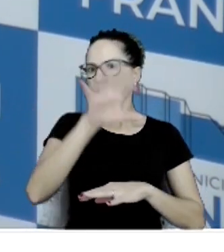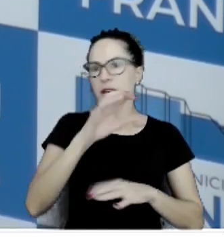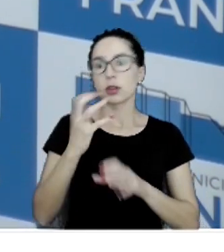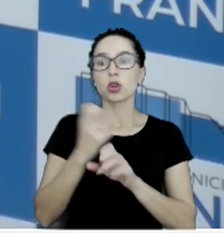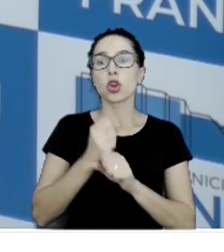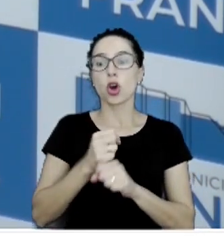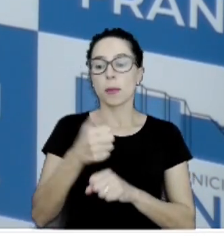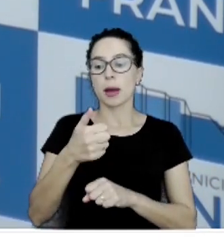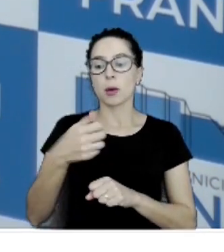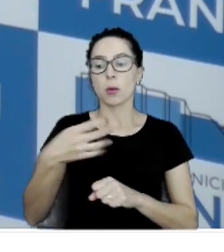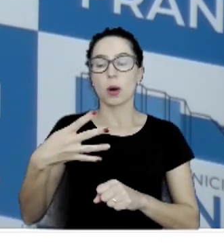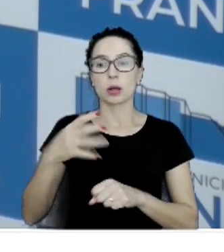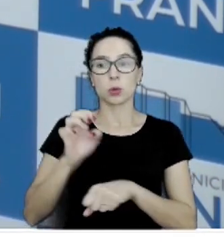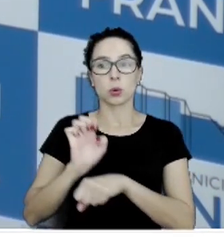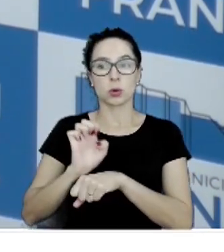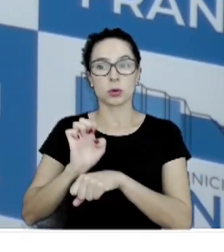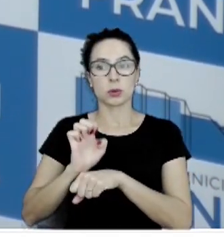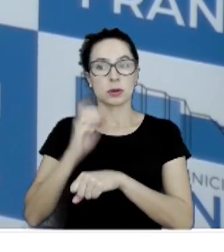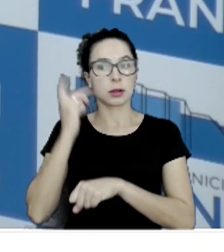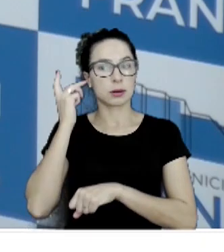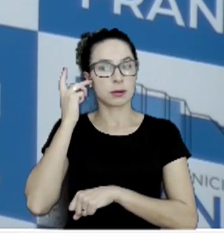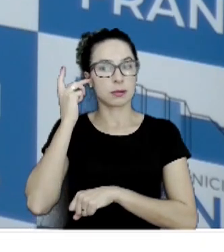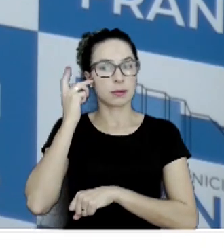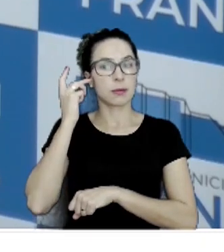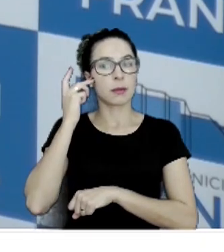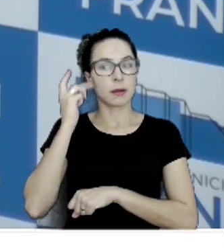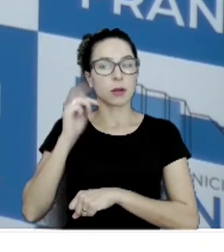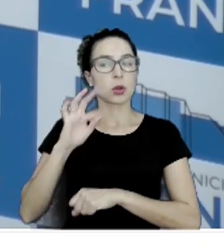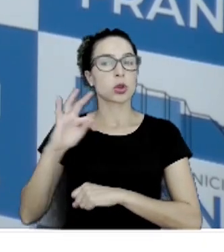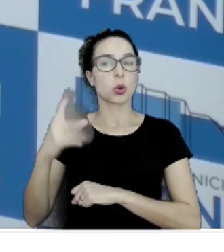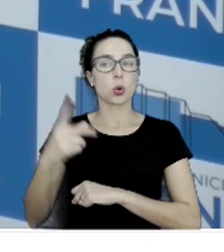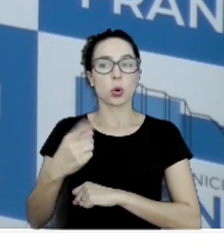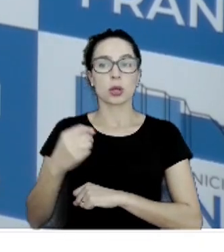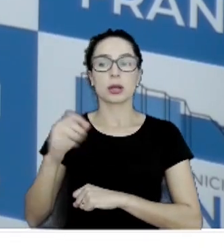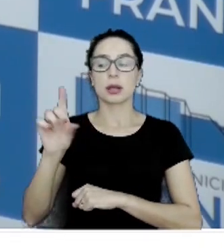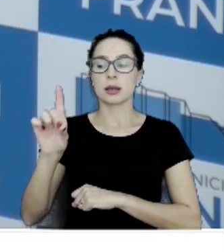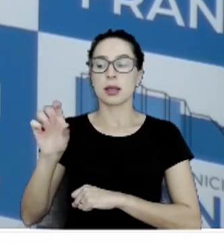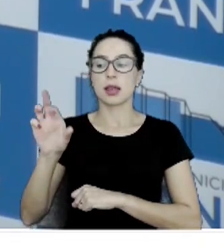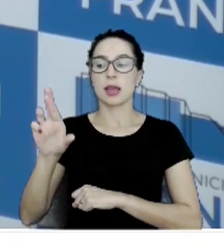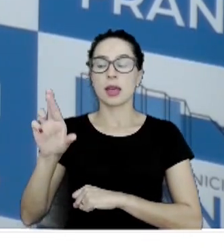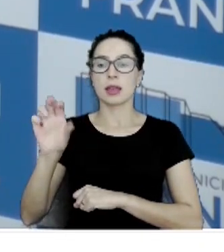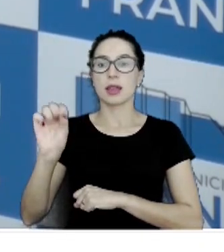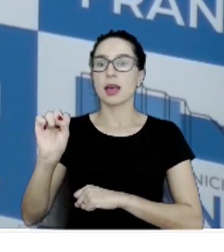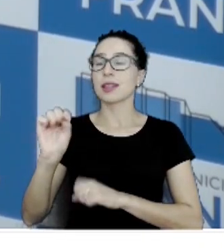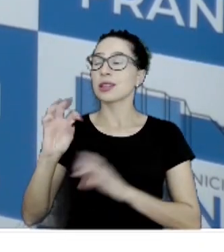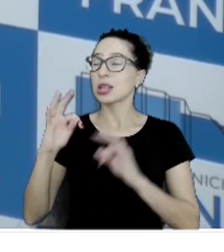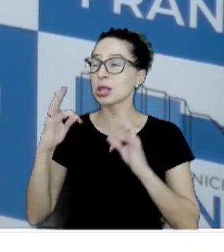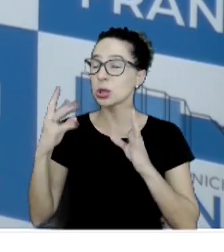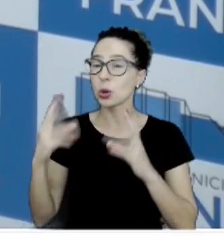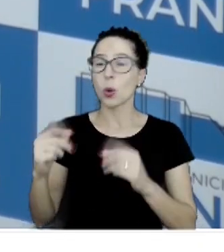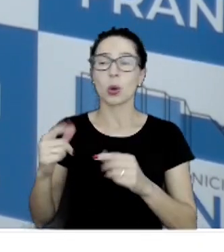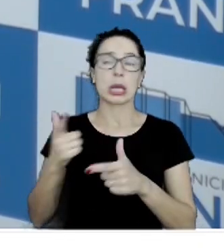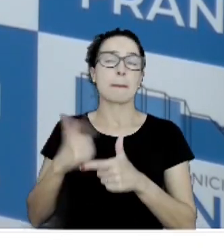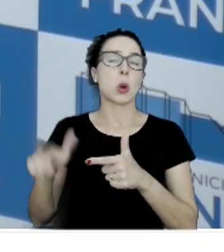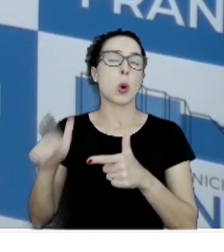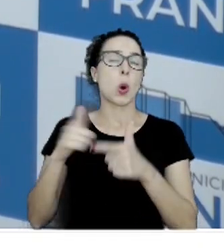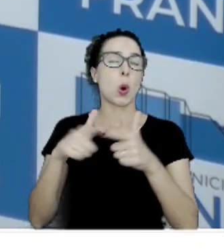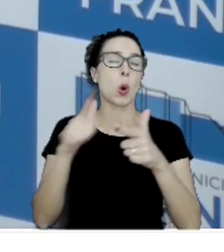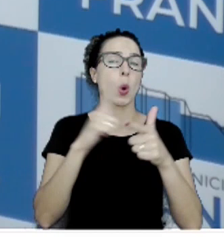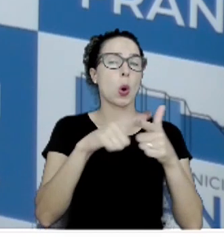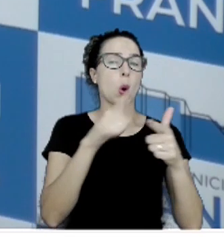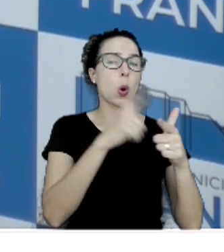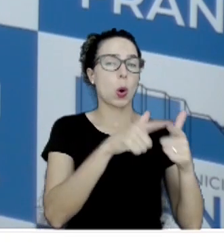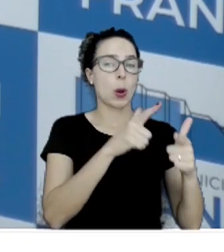São Paulo, essas DRS todas apontam problemas.